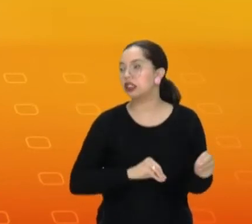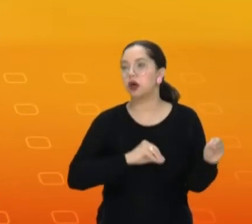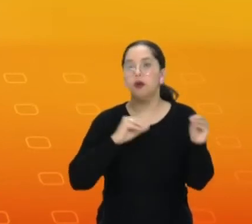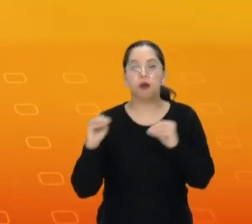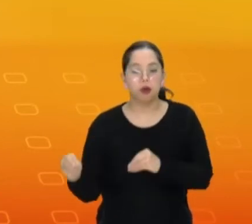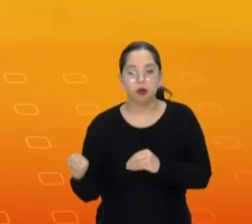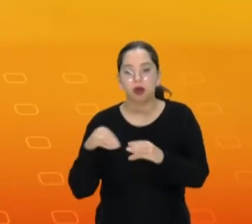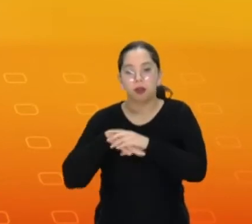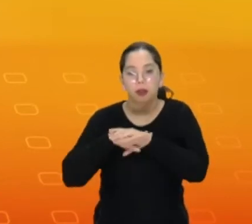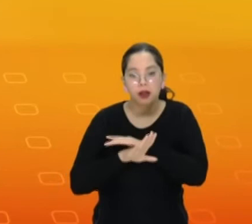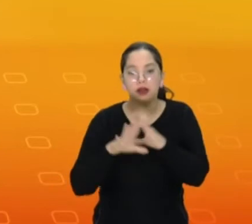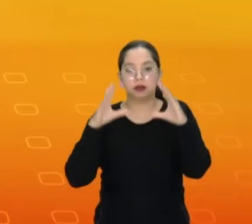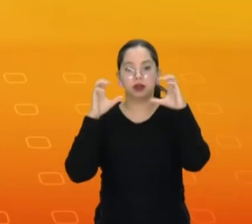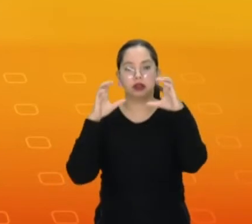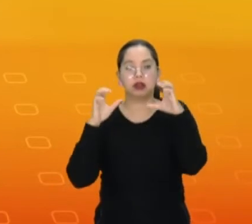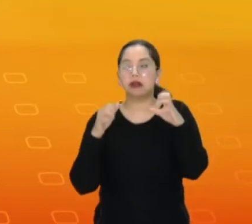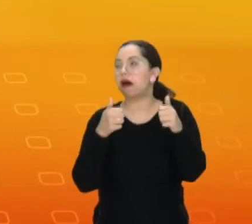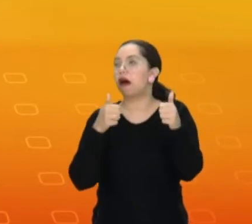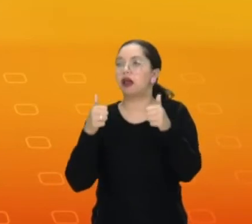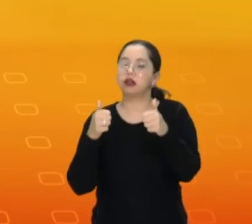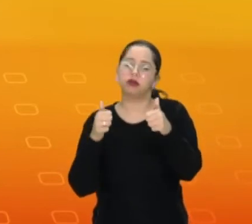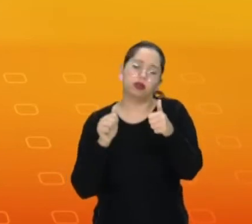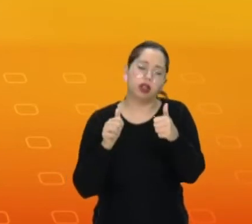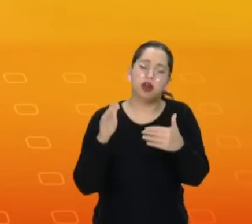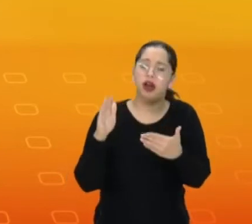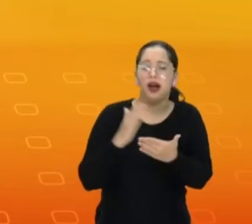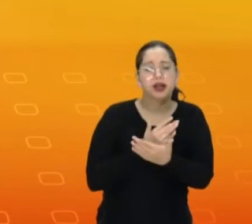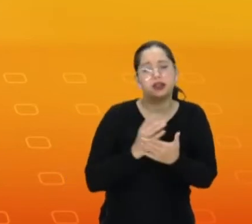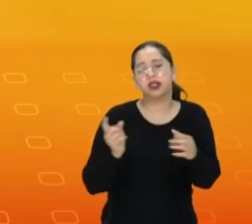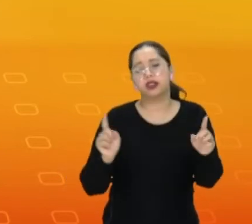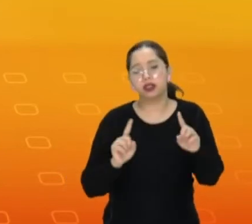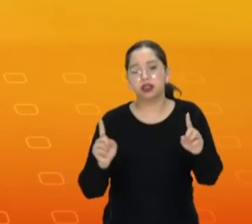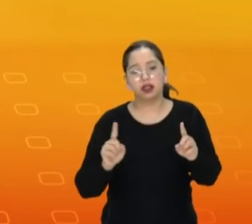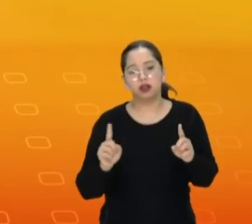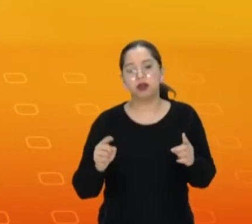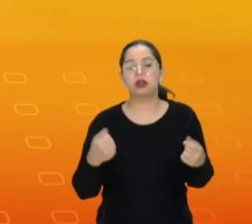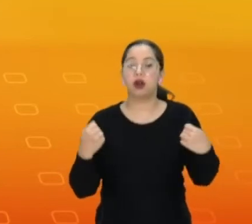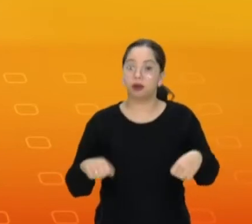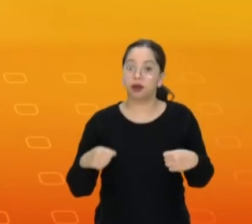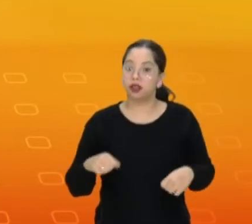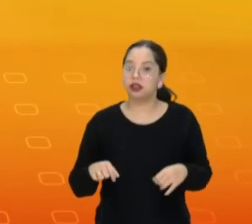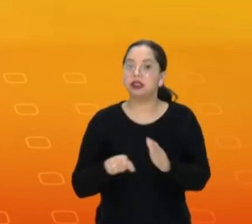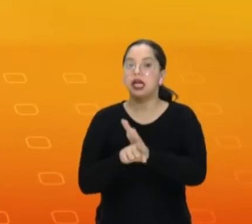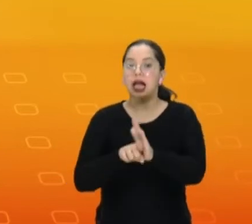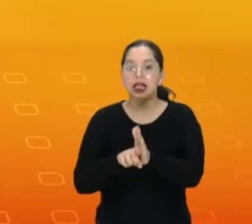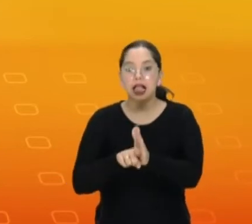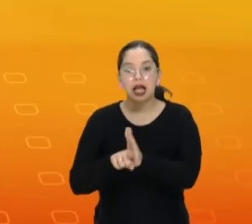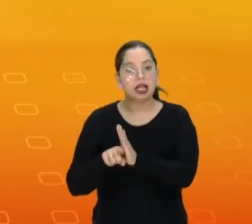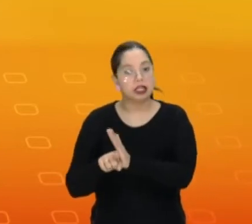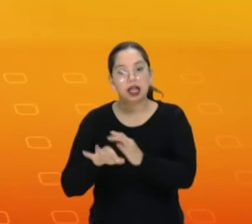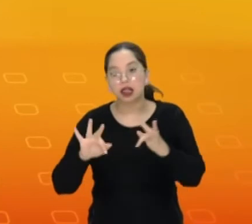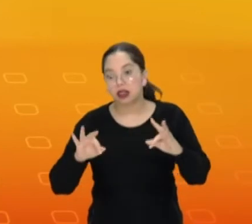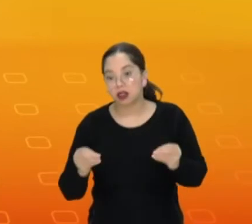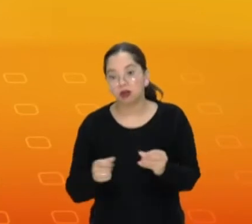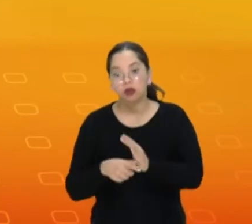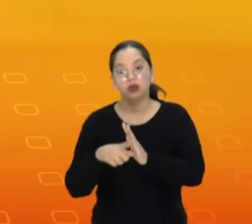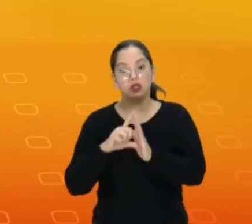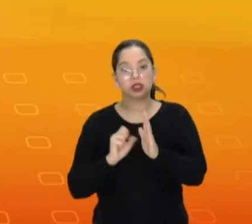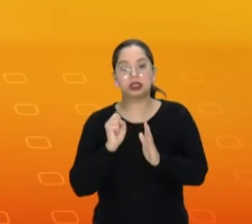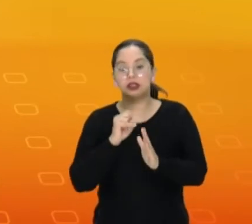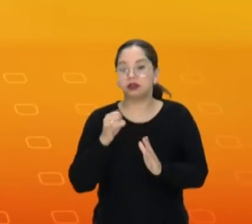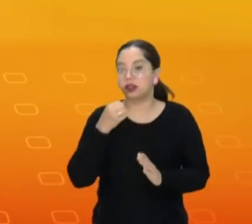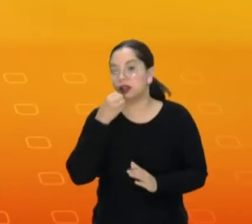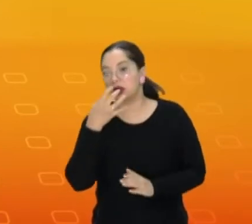entrar tanto benefício então na avaliação de todos esses workloads todas as funções que eu posso levar tem que cansar